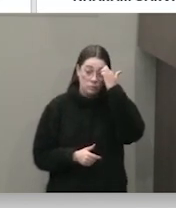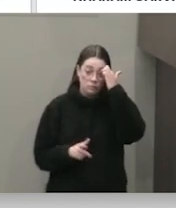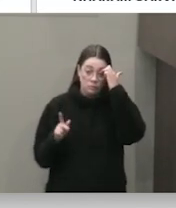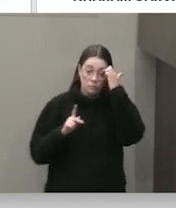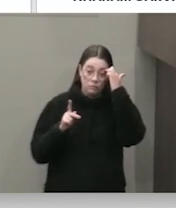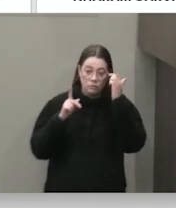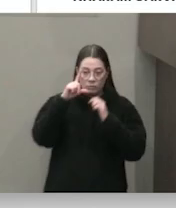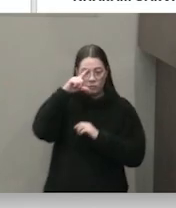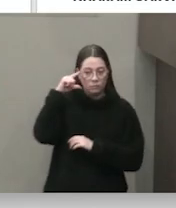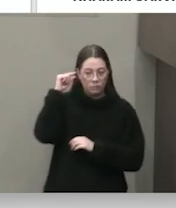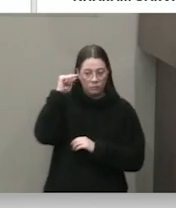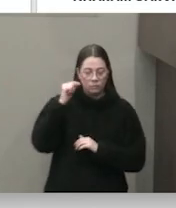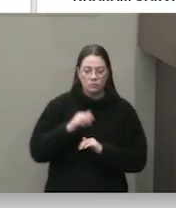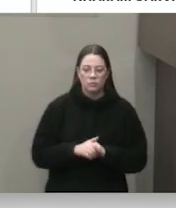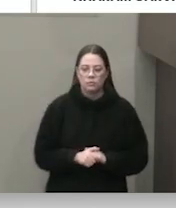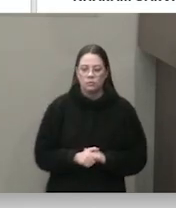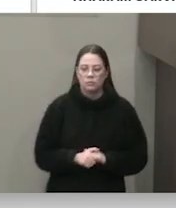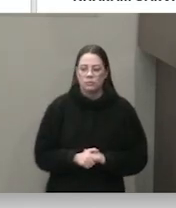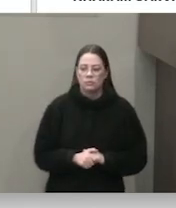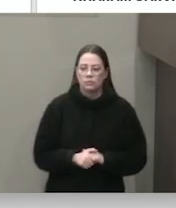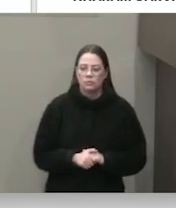Professora Regina.